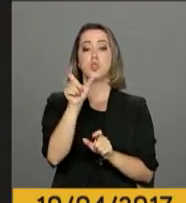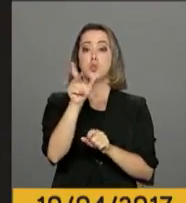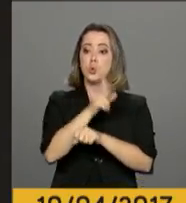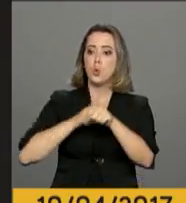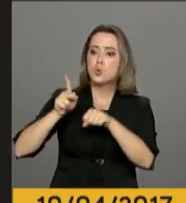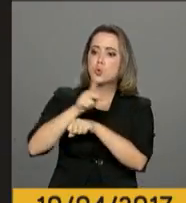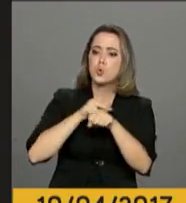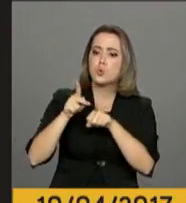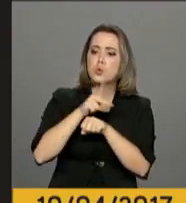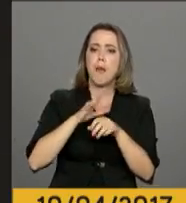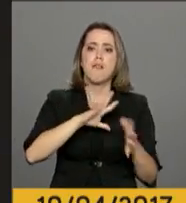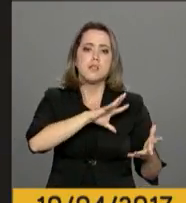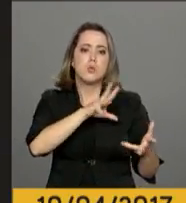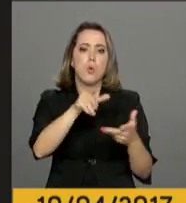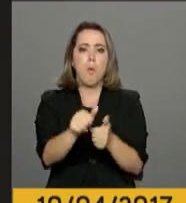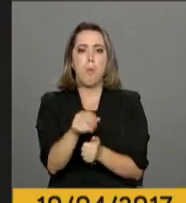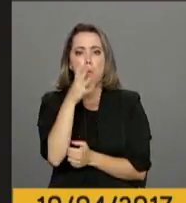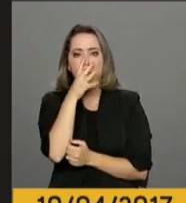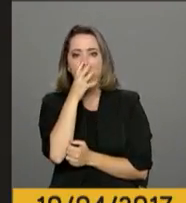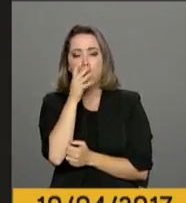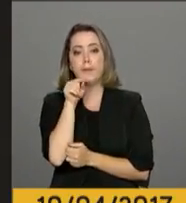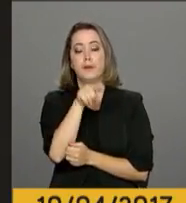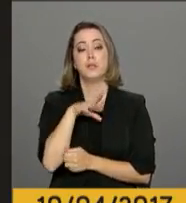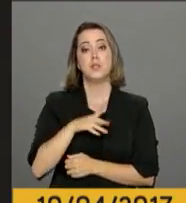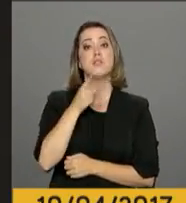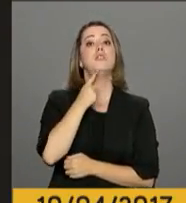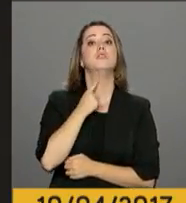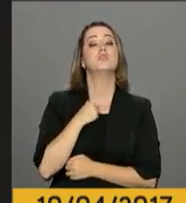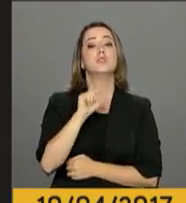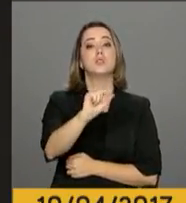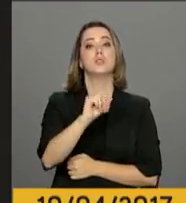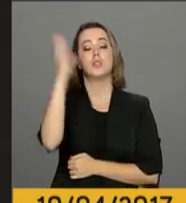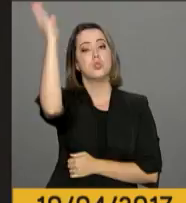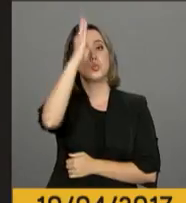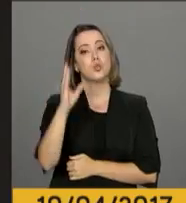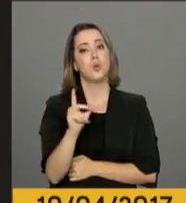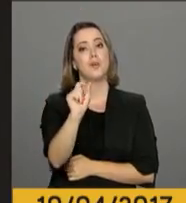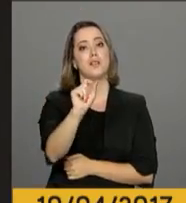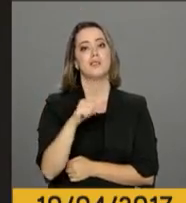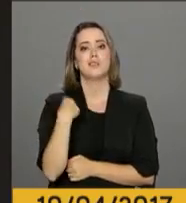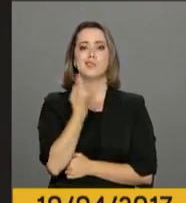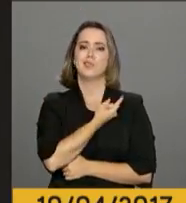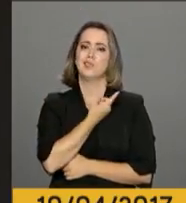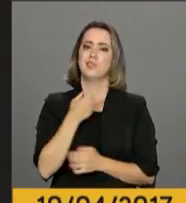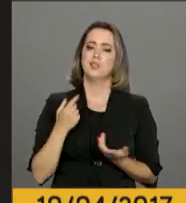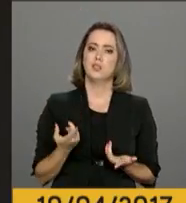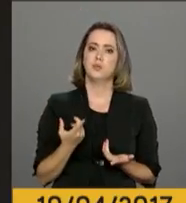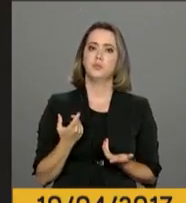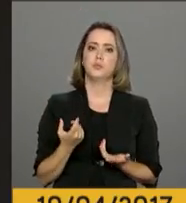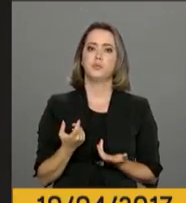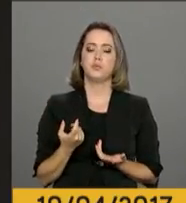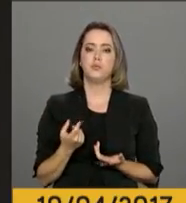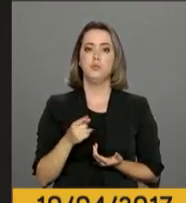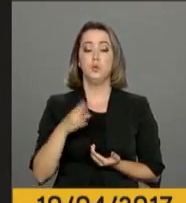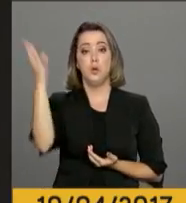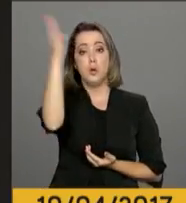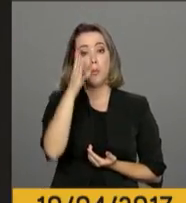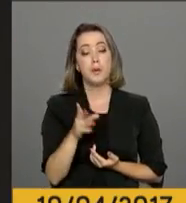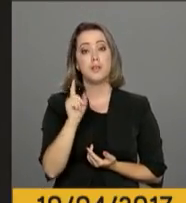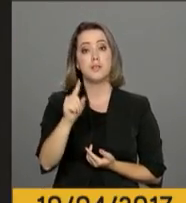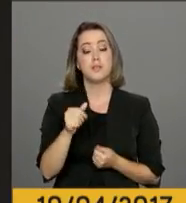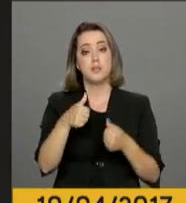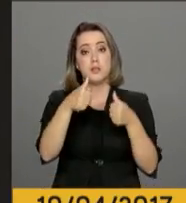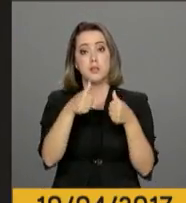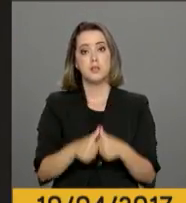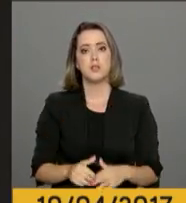nações do mundo e o desejo de que o Brasil, este é o nosso desiderato final, que o Brasil